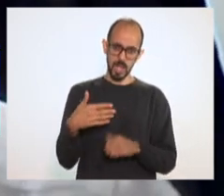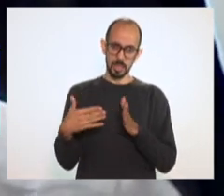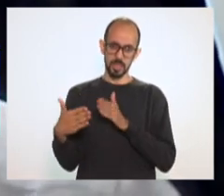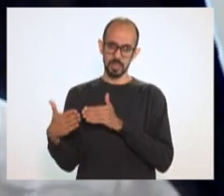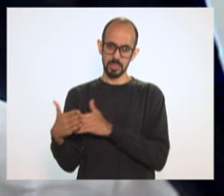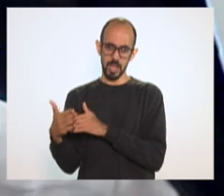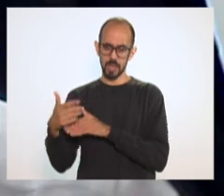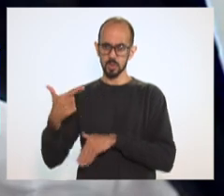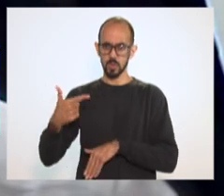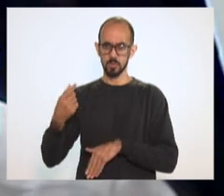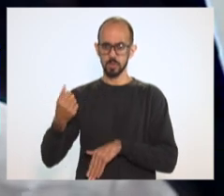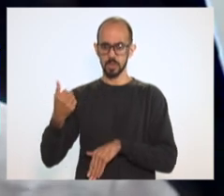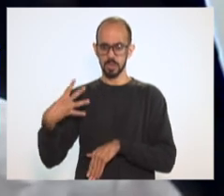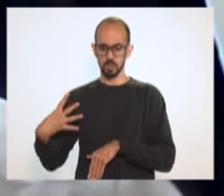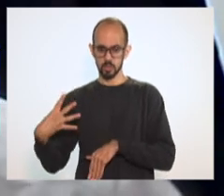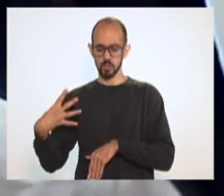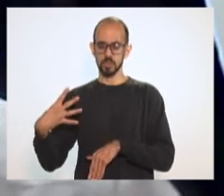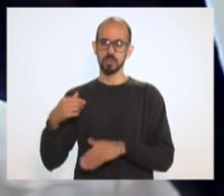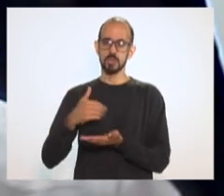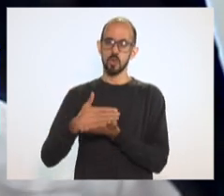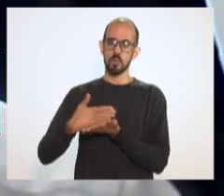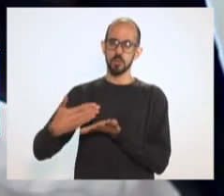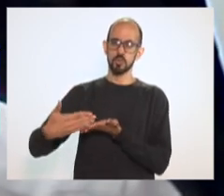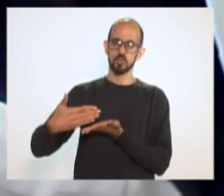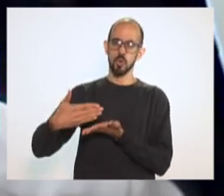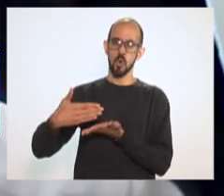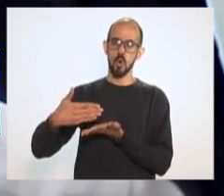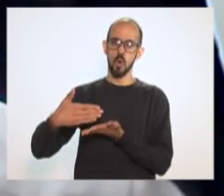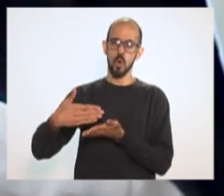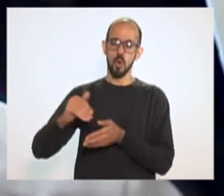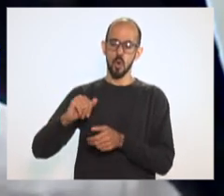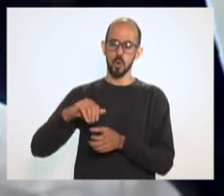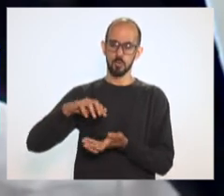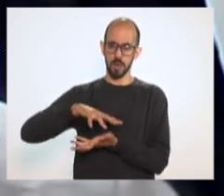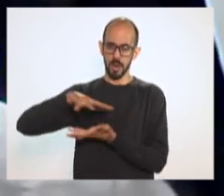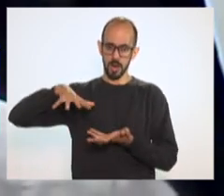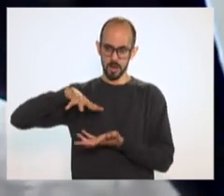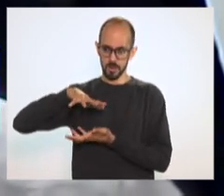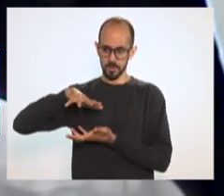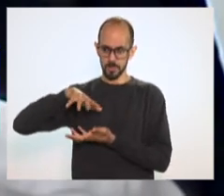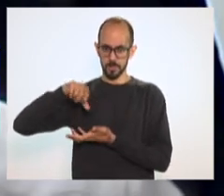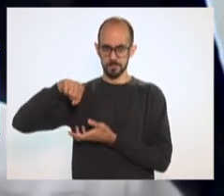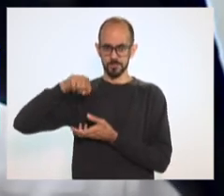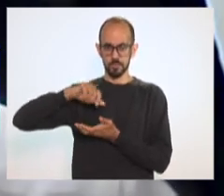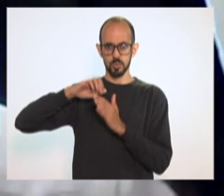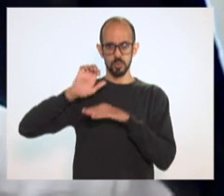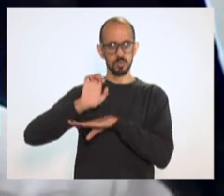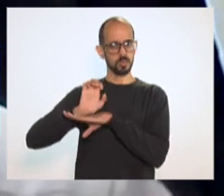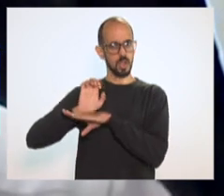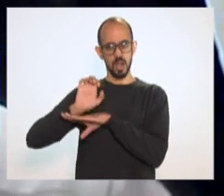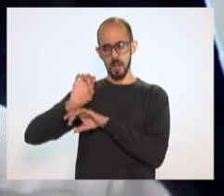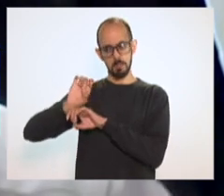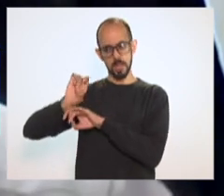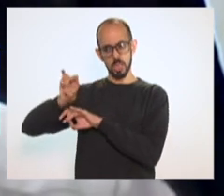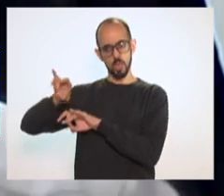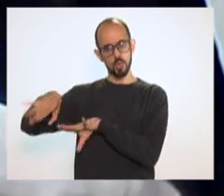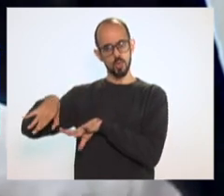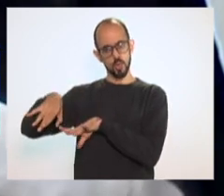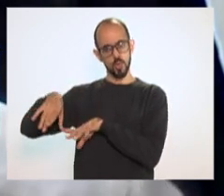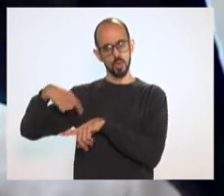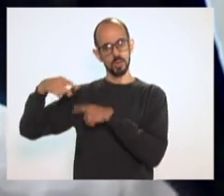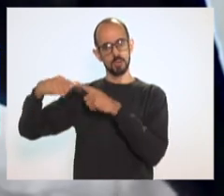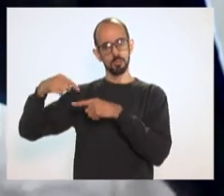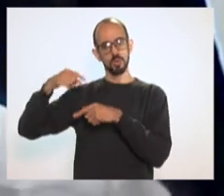e 2015 iniciou um processo de recuperação dessa rodovia o estado abandonou essa recuperação a prefeitura depois